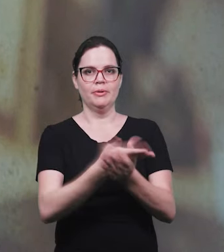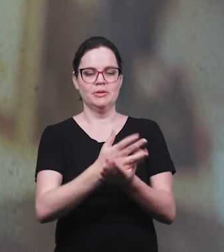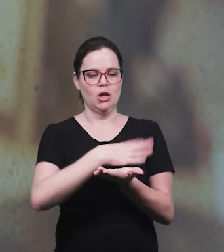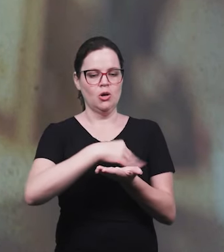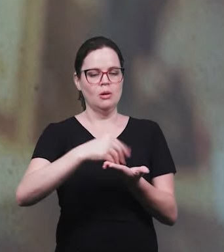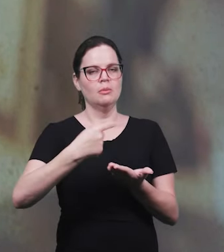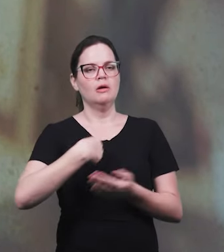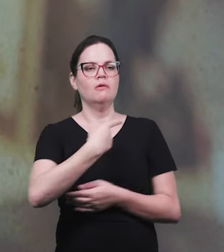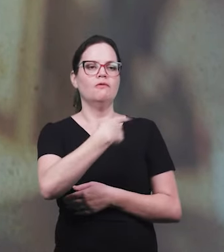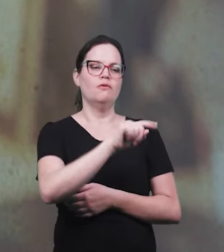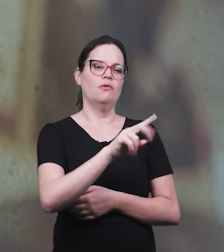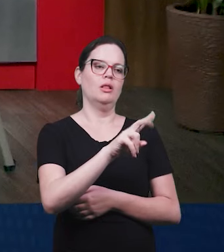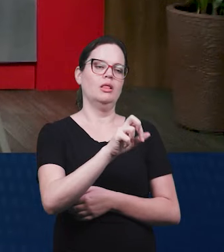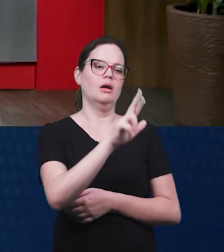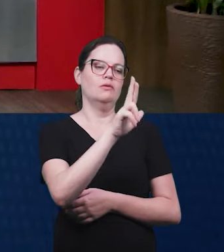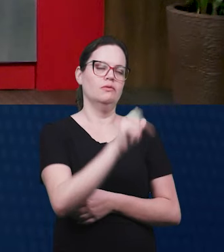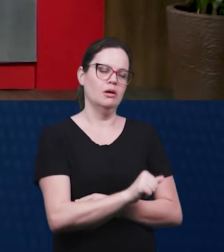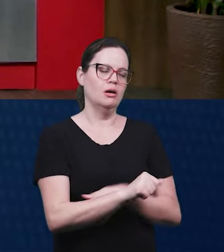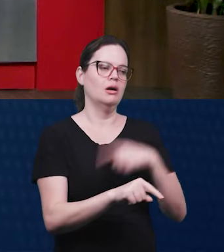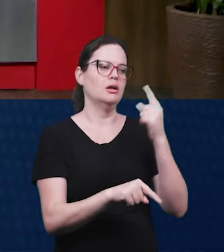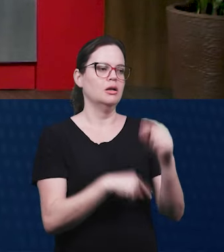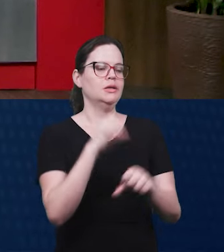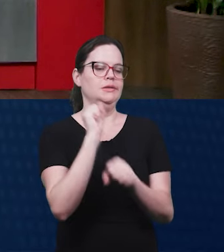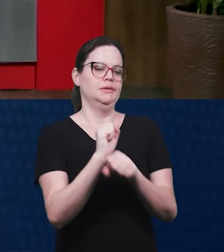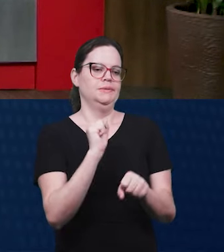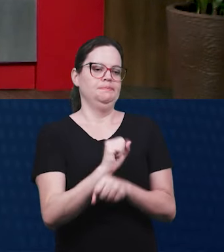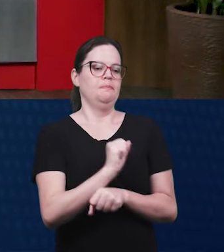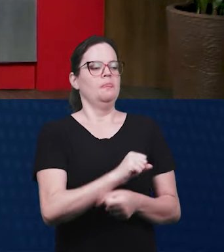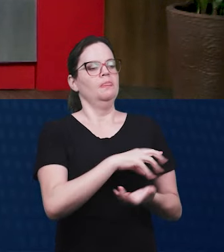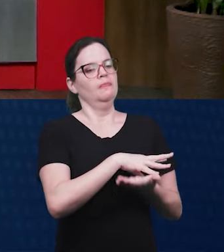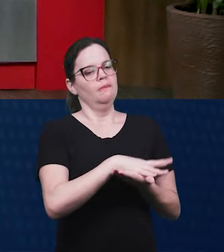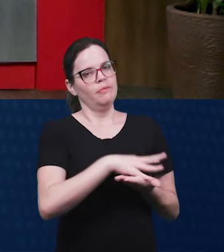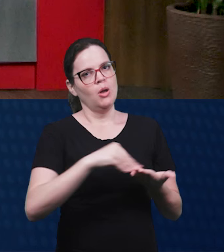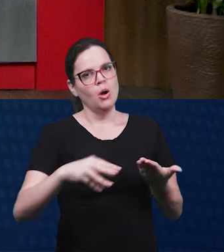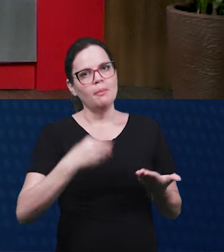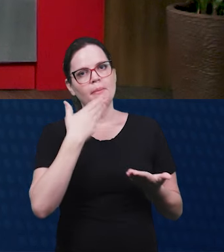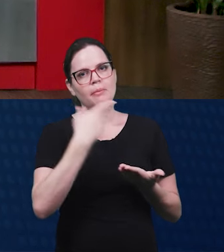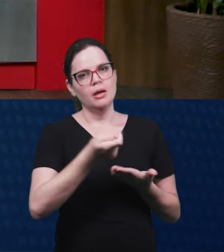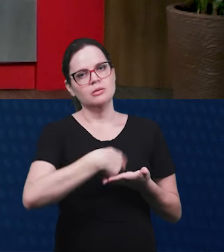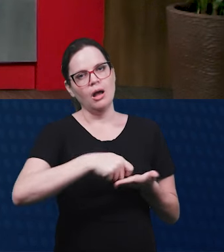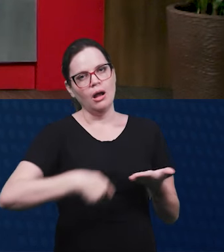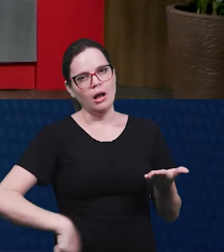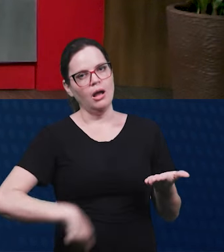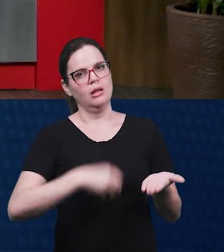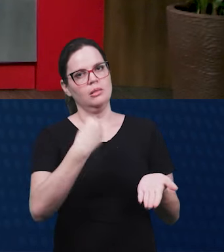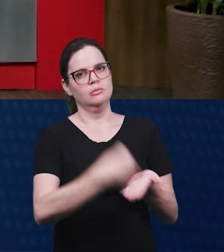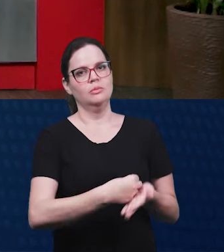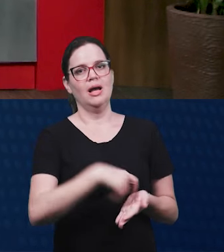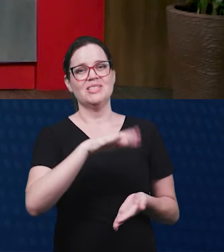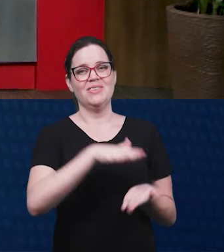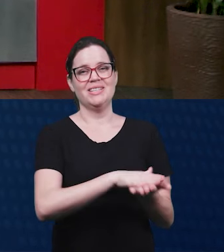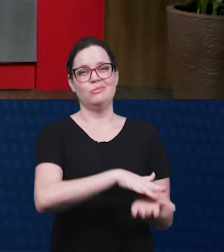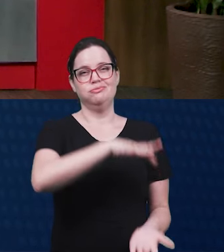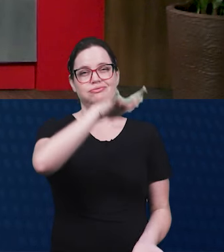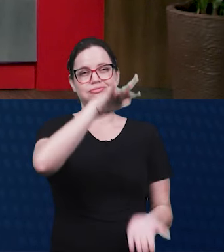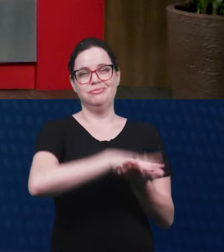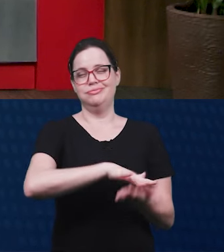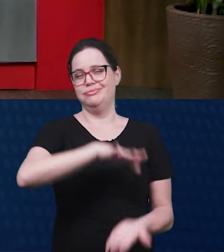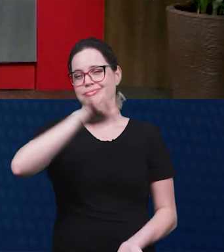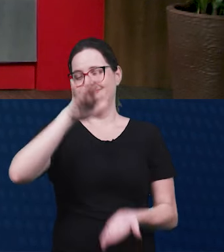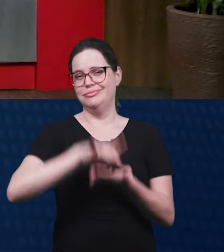fazer a carga do processo. Carga, ir até copiadora. Uma carga cópia, ir para a copiadora. Às vezes eram muitos volumes para